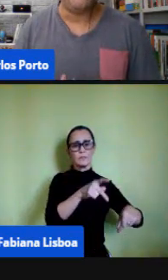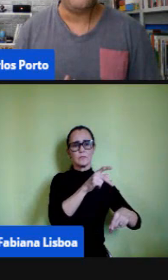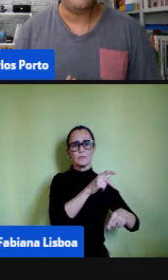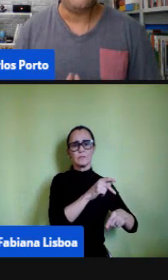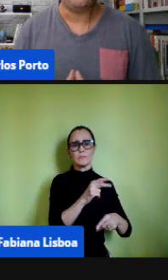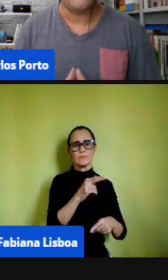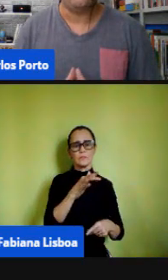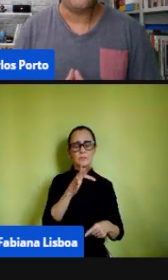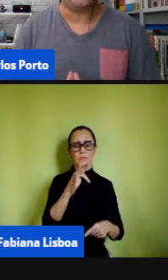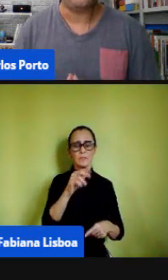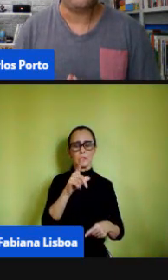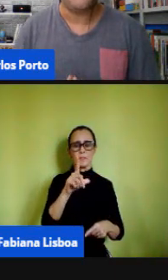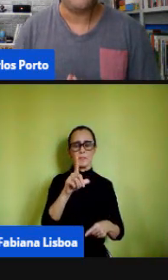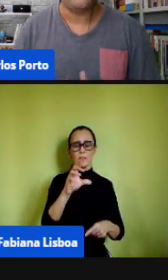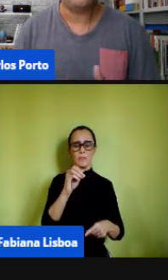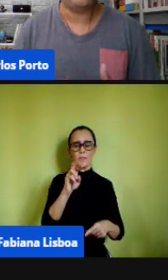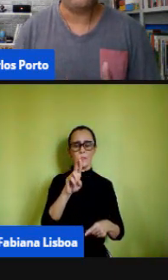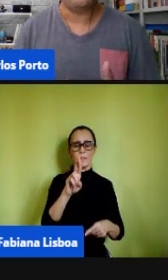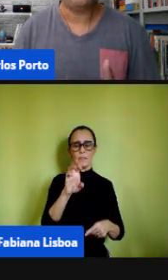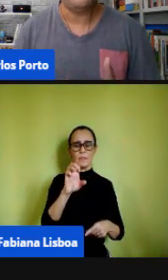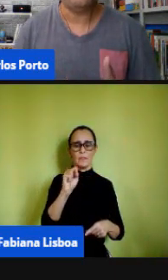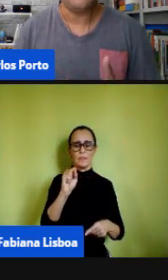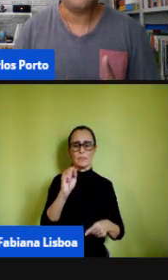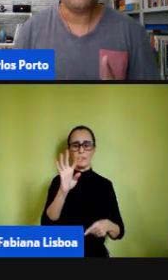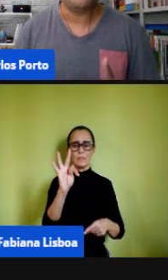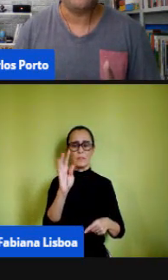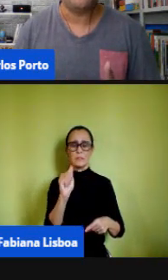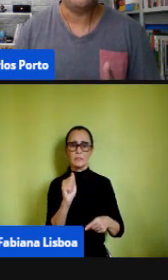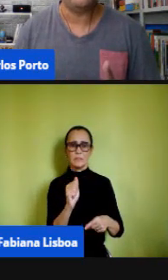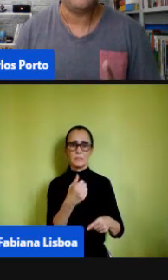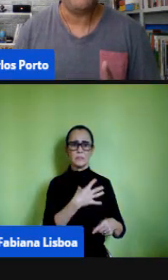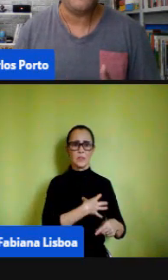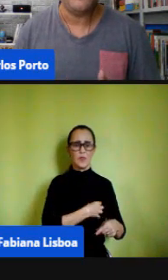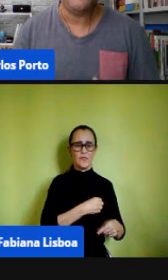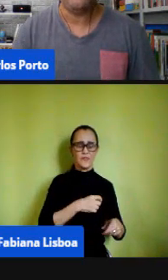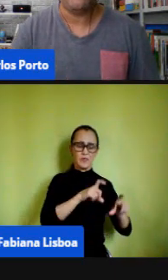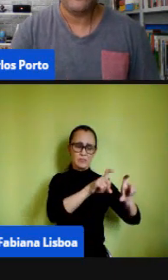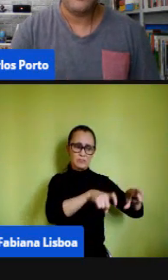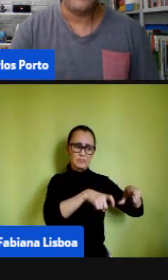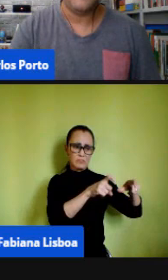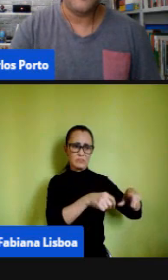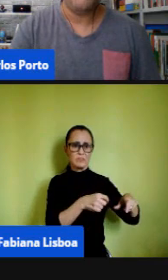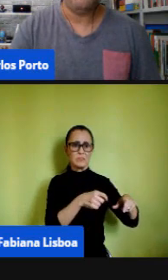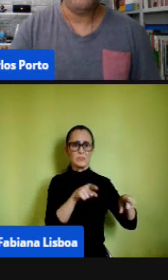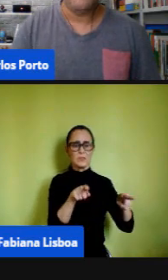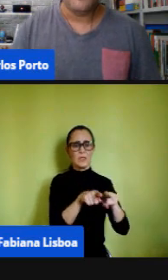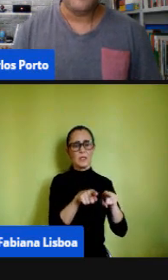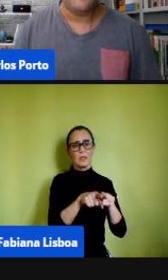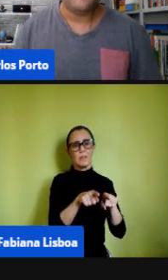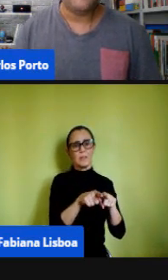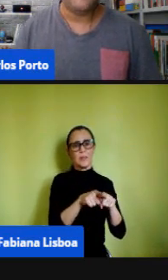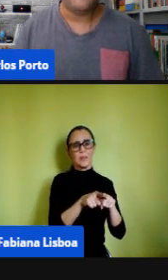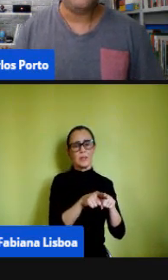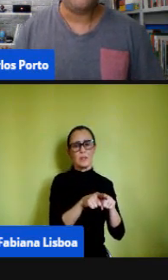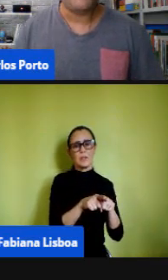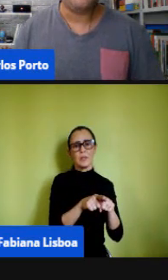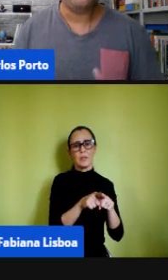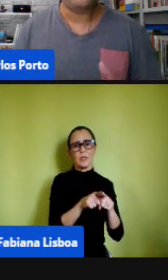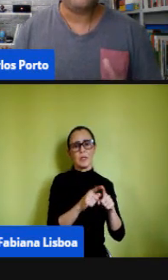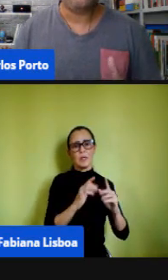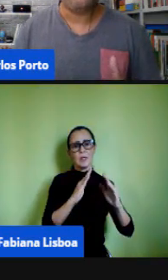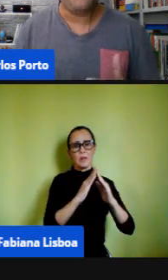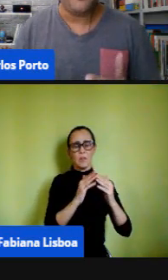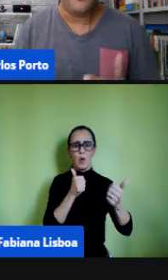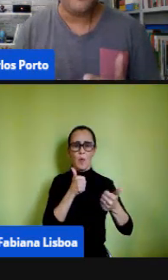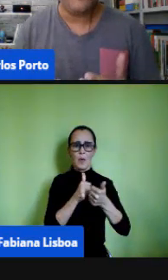Então, nós entendemos que a educação do campo, elas são para os filhos de agricultores, de ribeirinhos, né? E